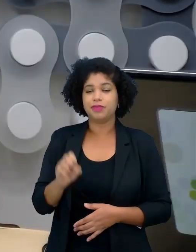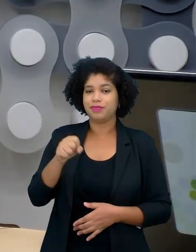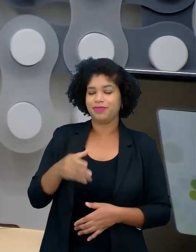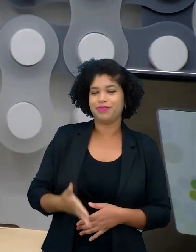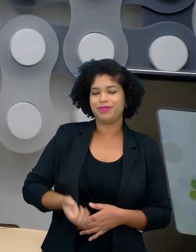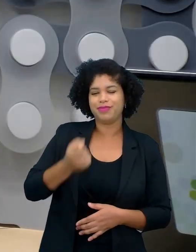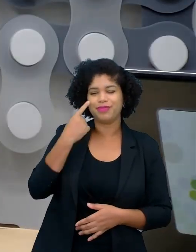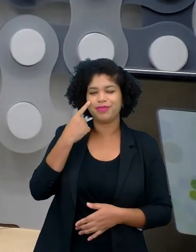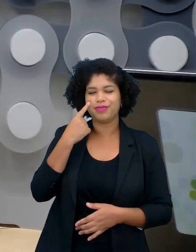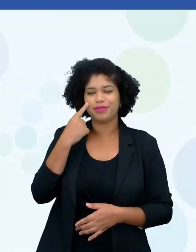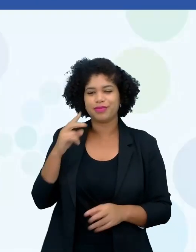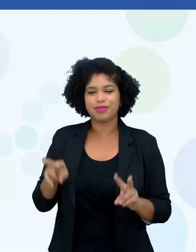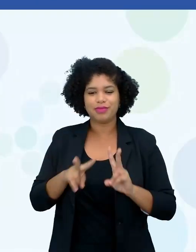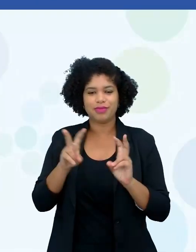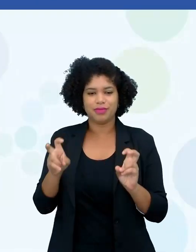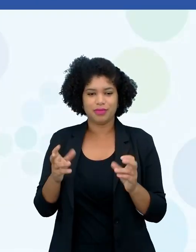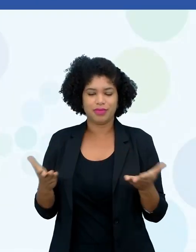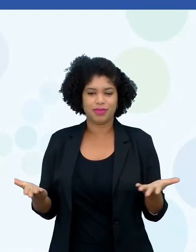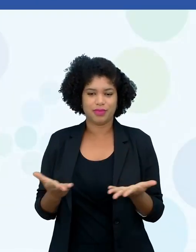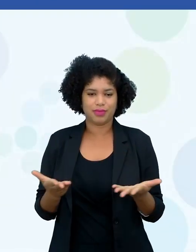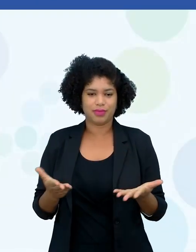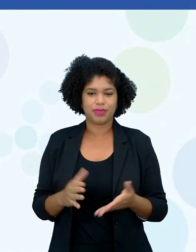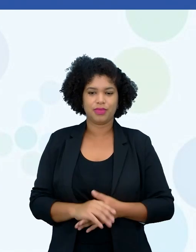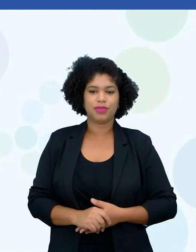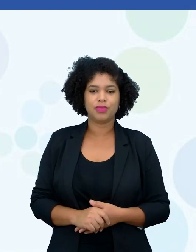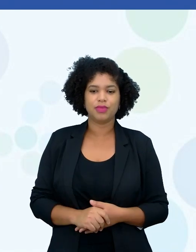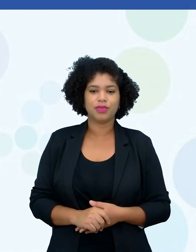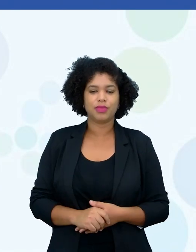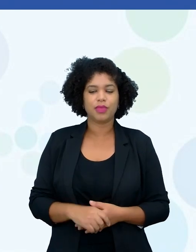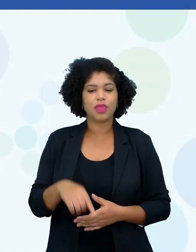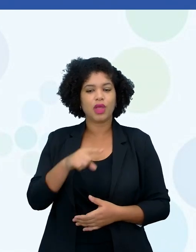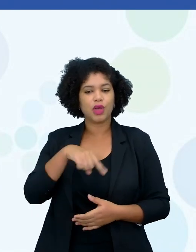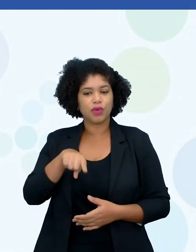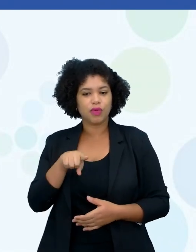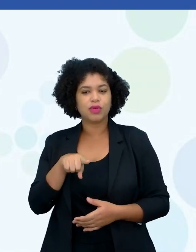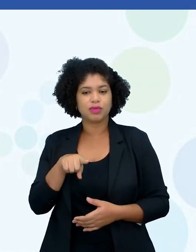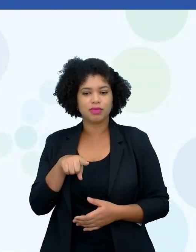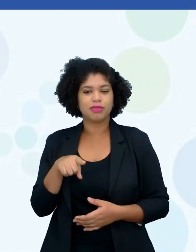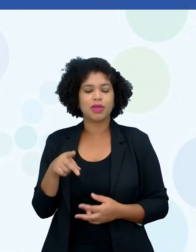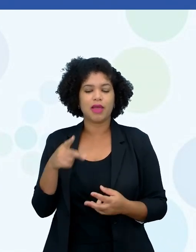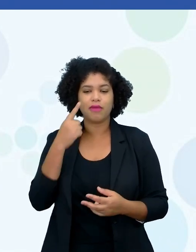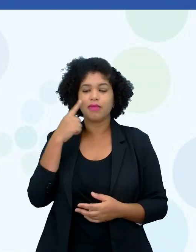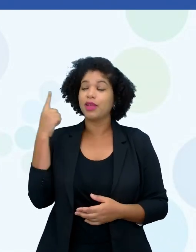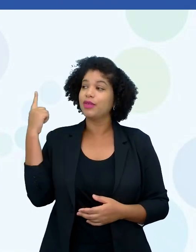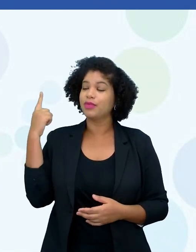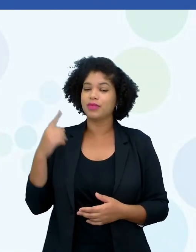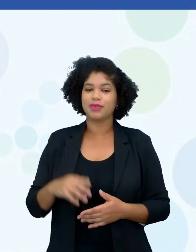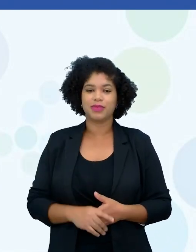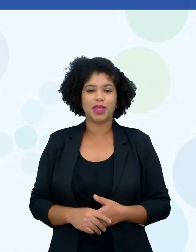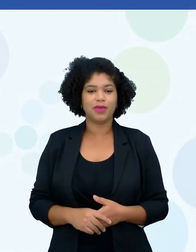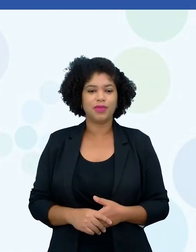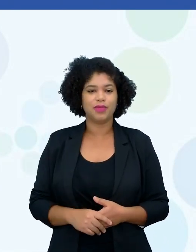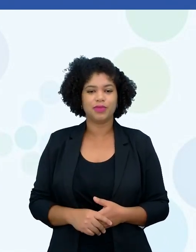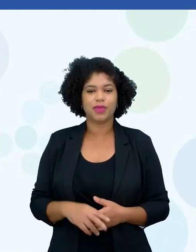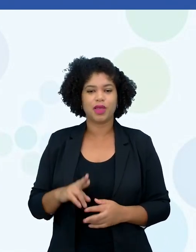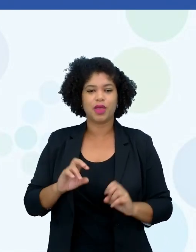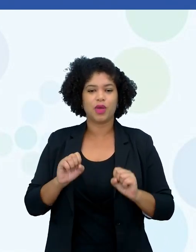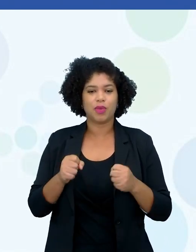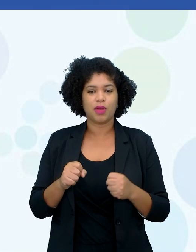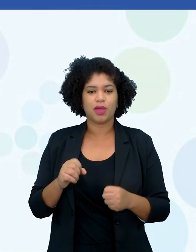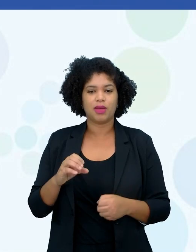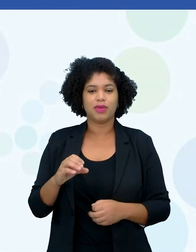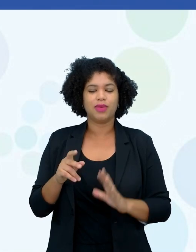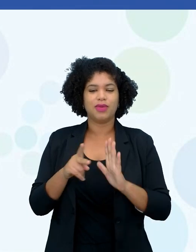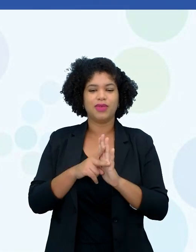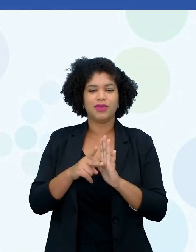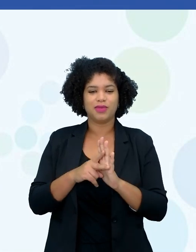tema de hoje, né? Então o nosso tema, conforme vocês podem observar em tela, recuperação em ciências humanas e